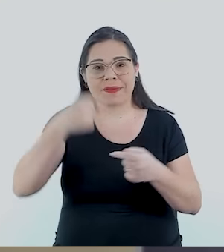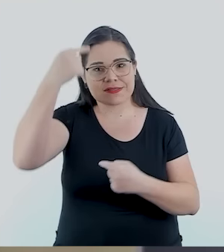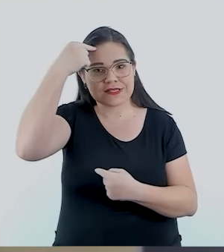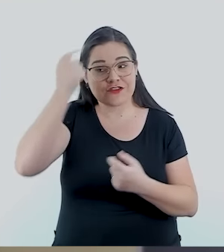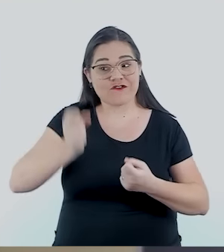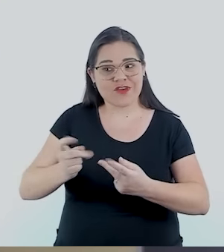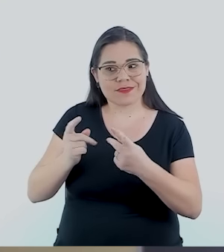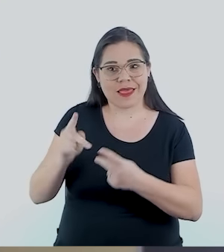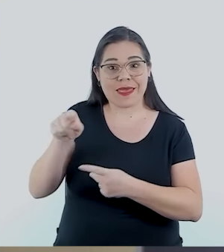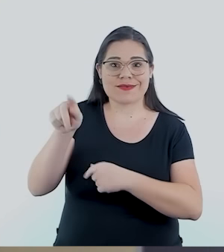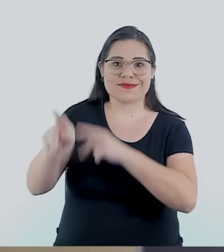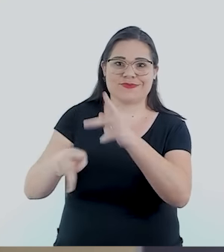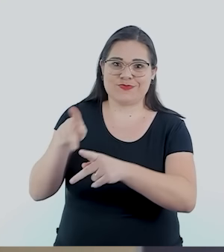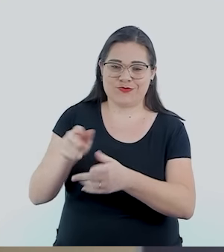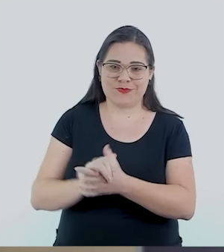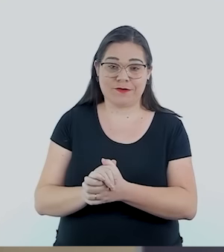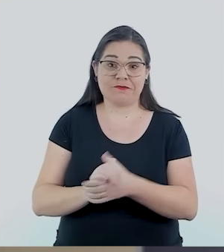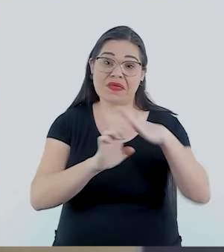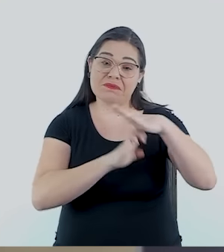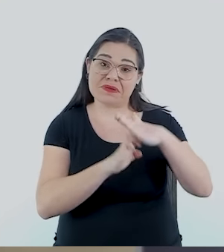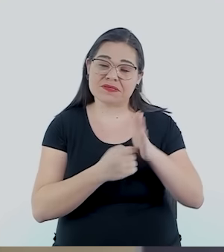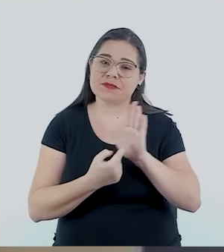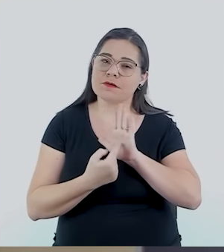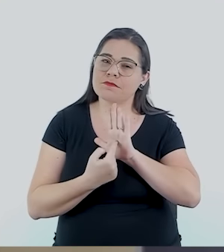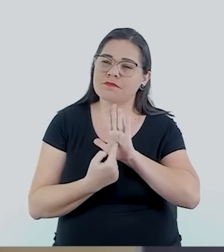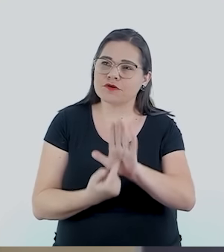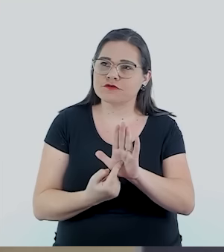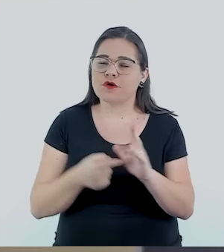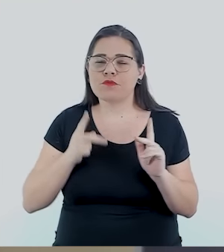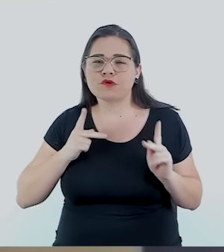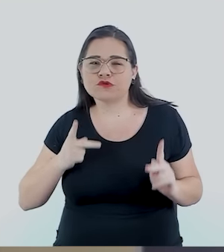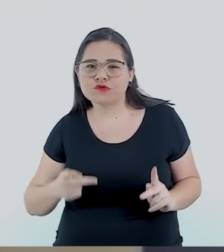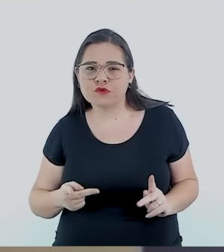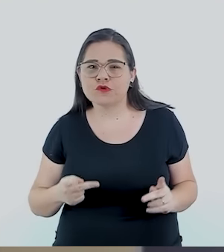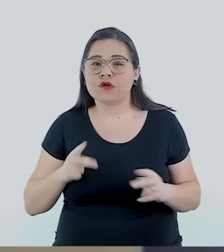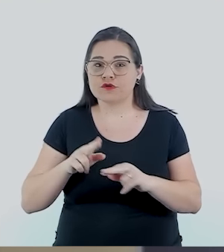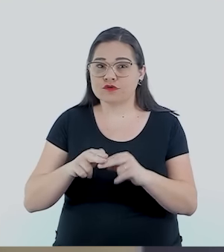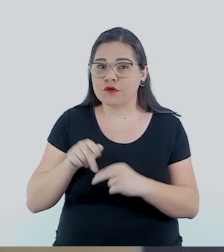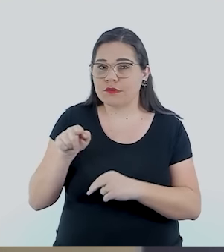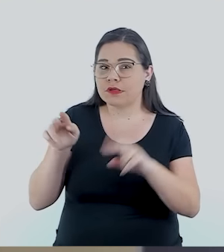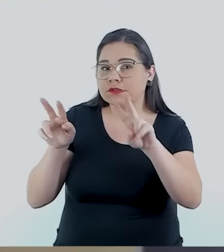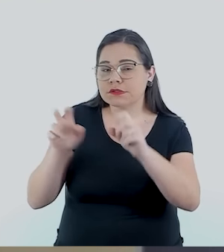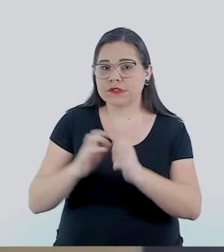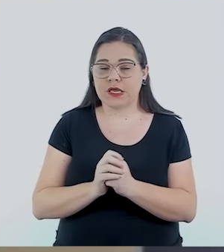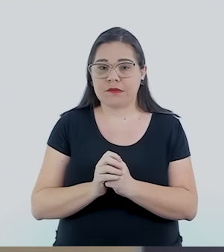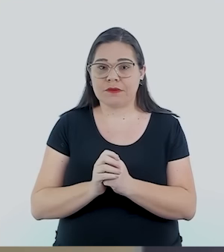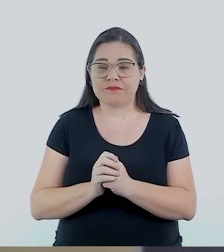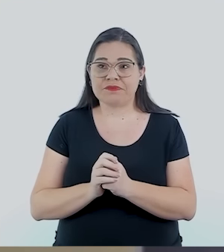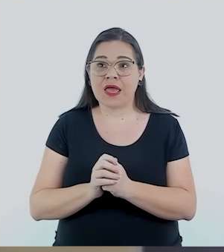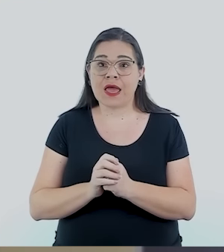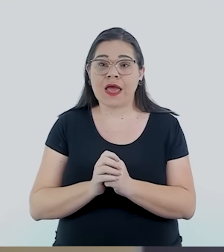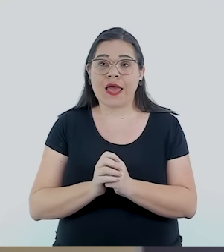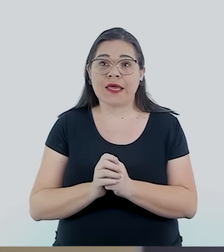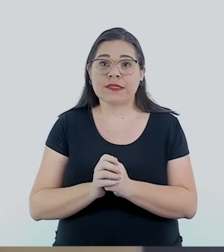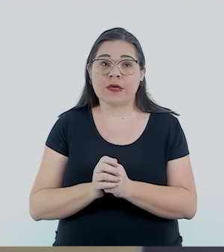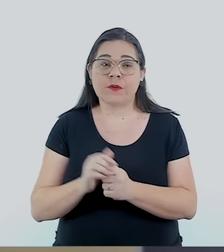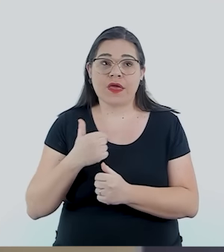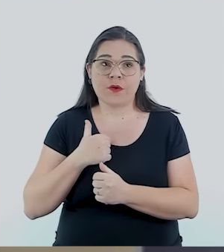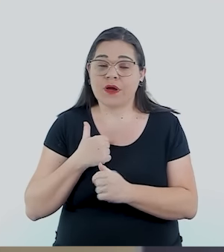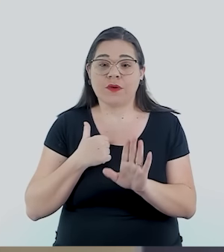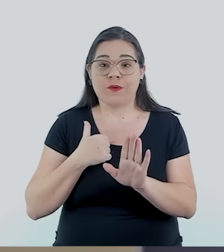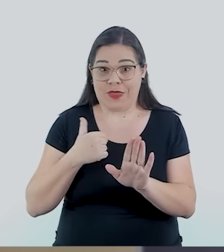as empresas começaram a se posicionar mas assim não sabemos ainda quer dizer eu não sei porque estou bem acompanhada aqui de